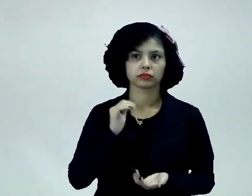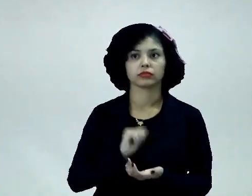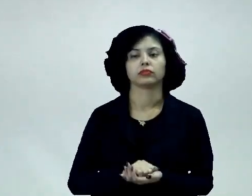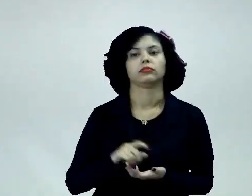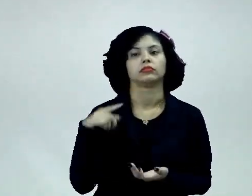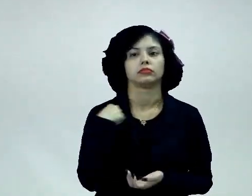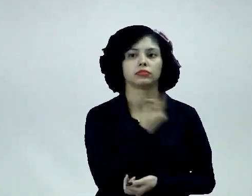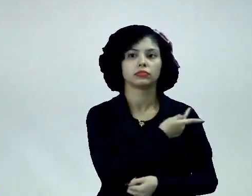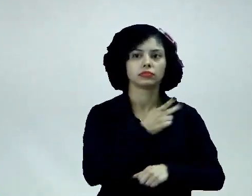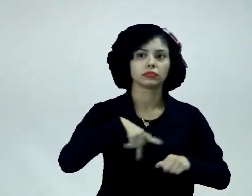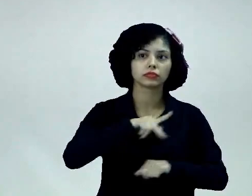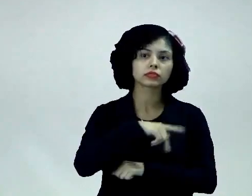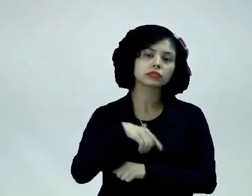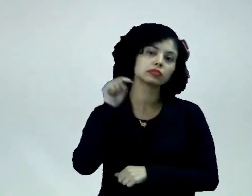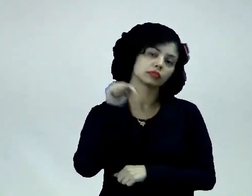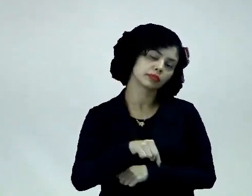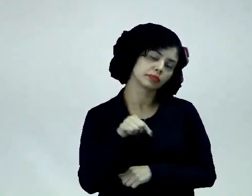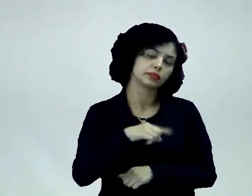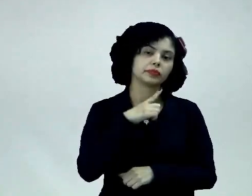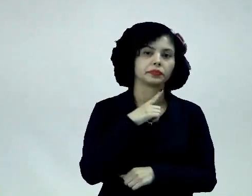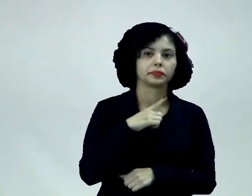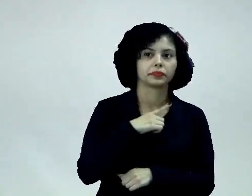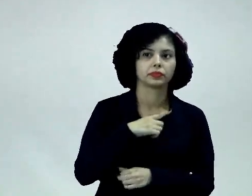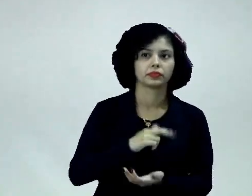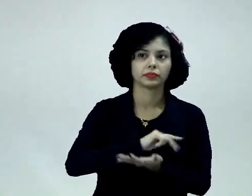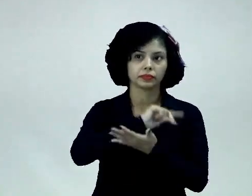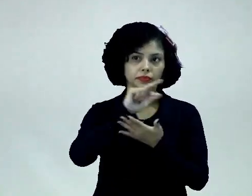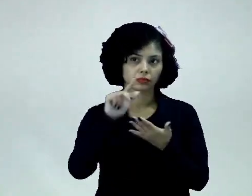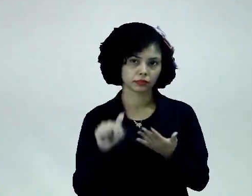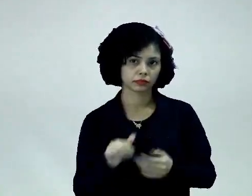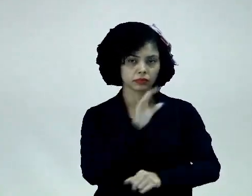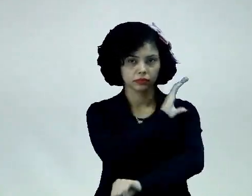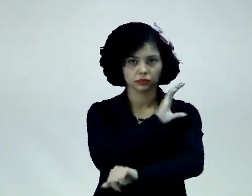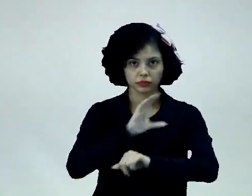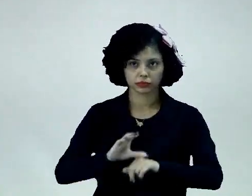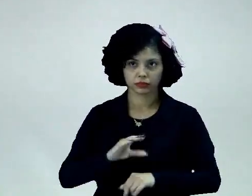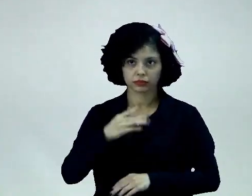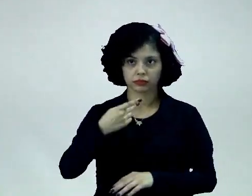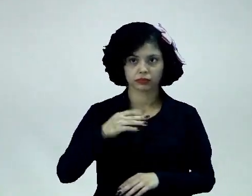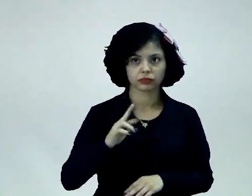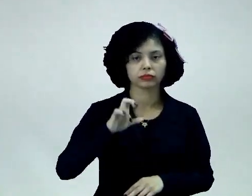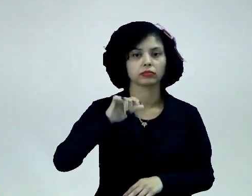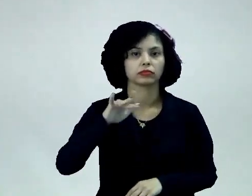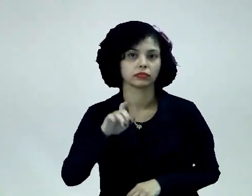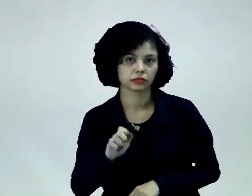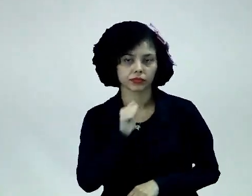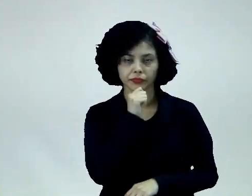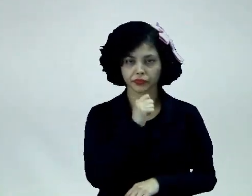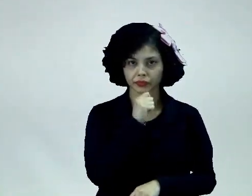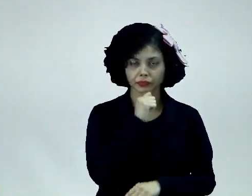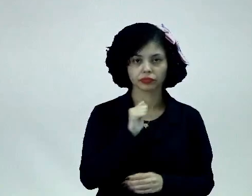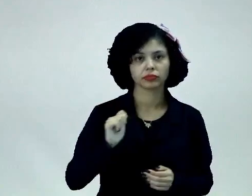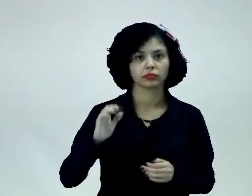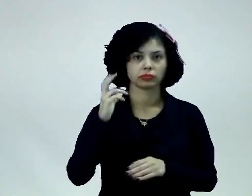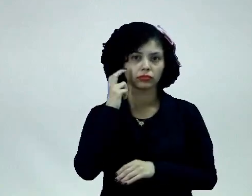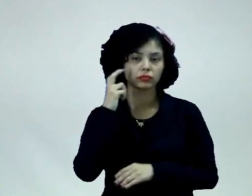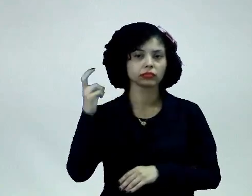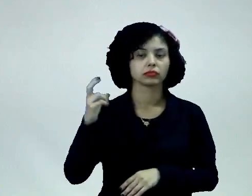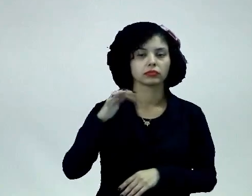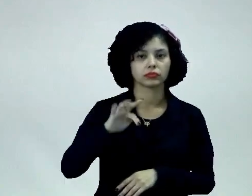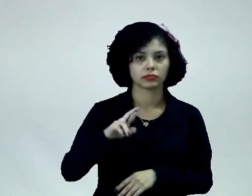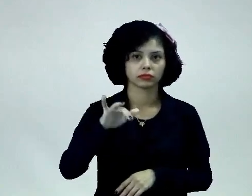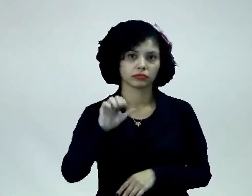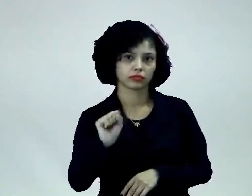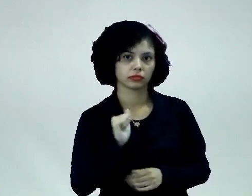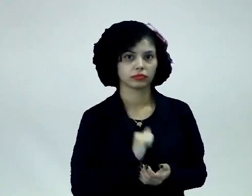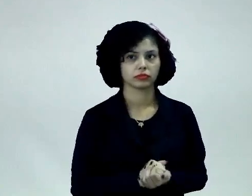tratando aí do nosso país, aqui a gente tem também essa variedade, essa pluralidade, de culturas, de